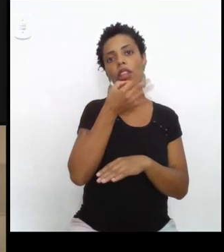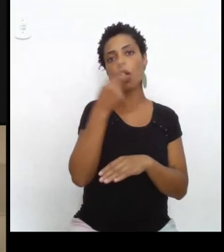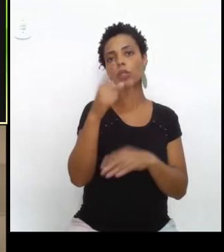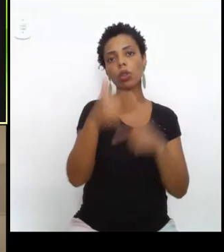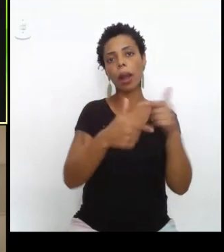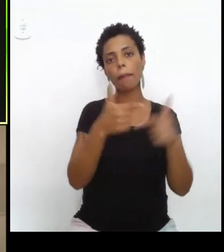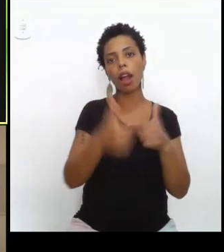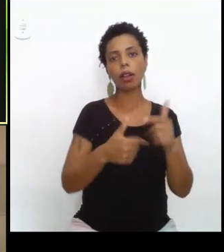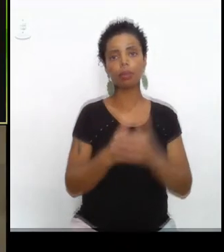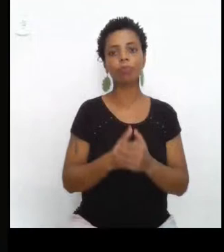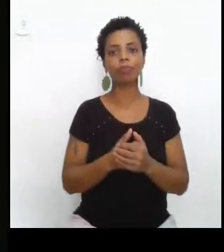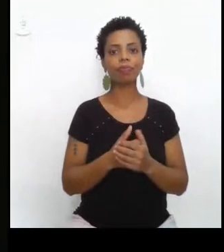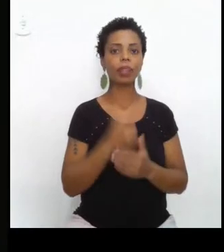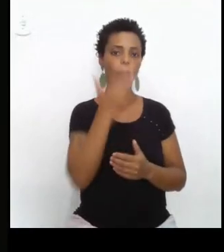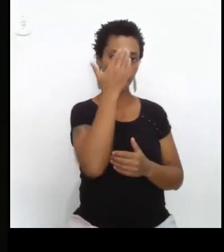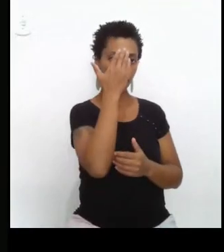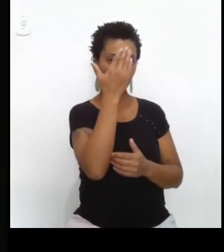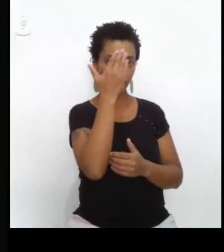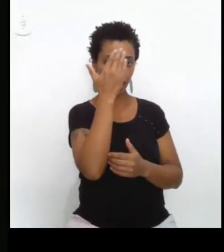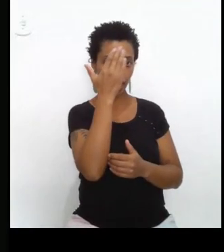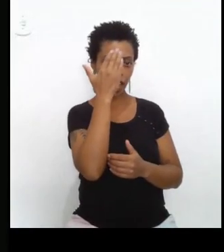bom graças grand-am